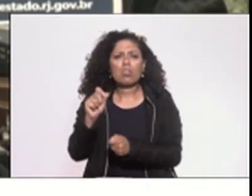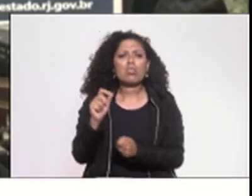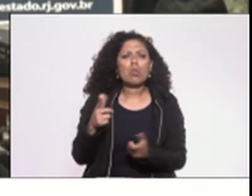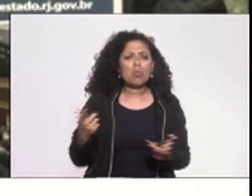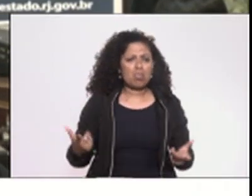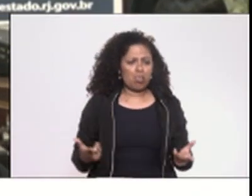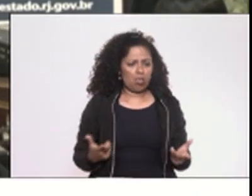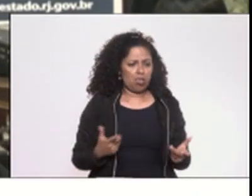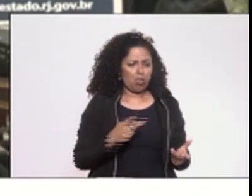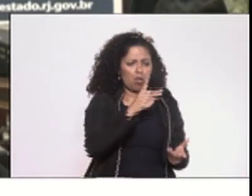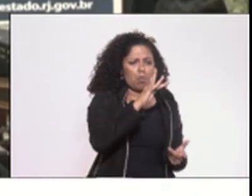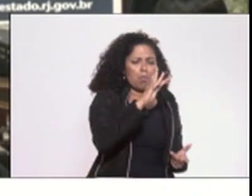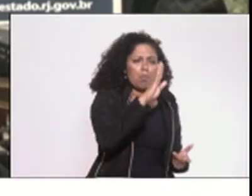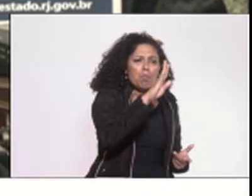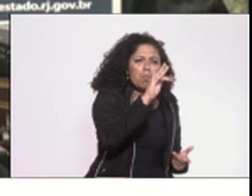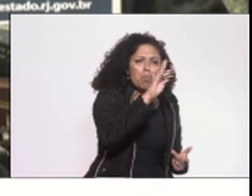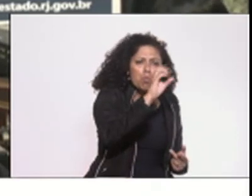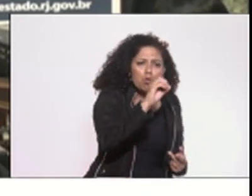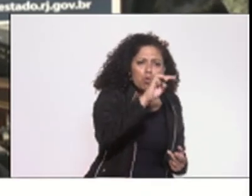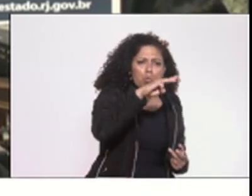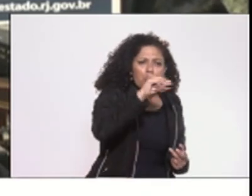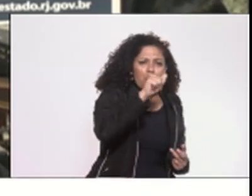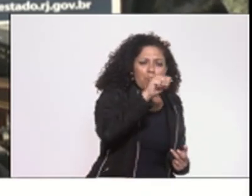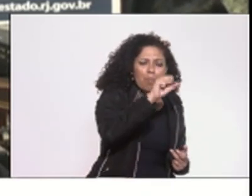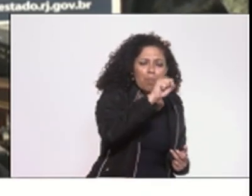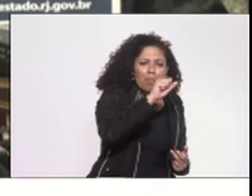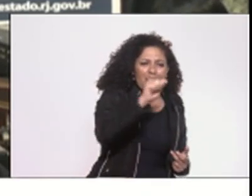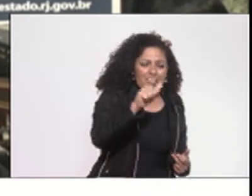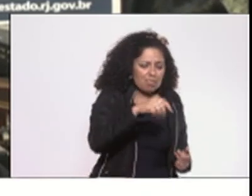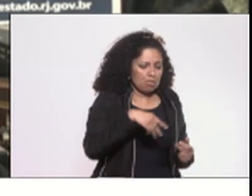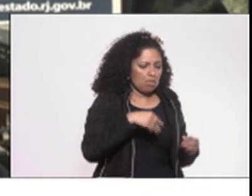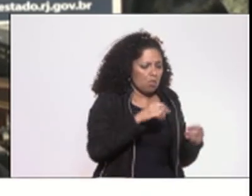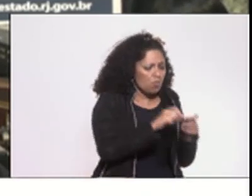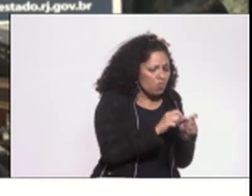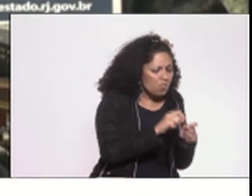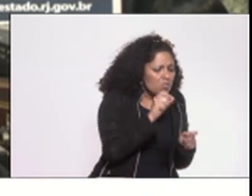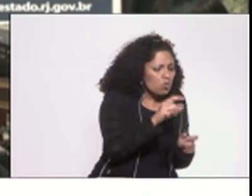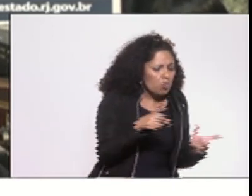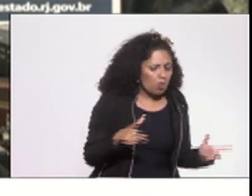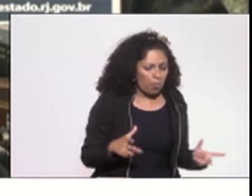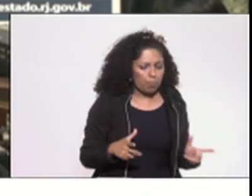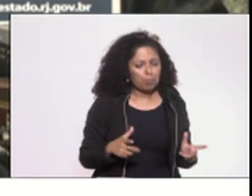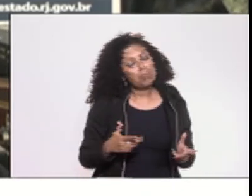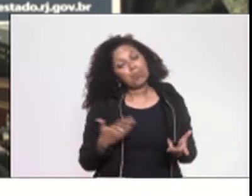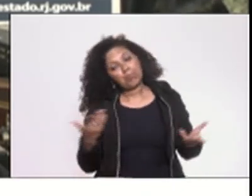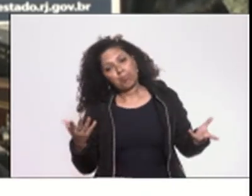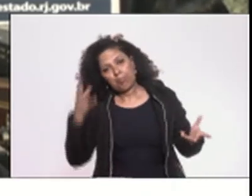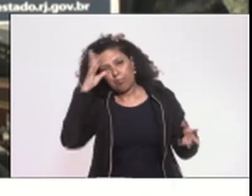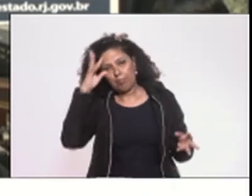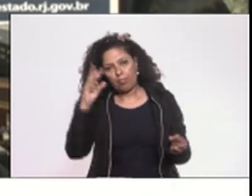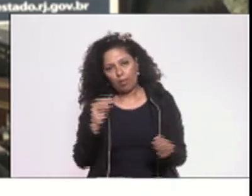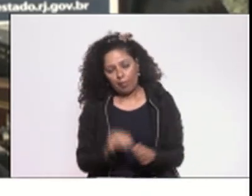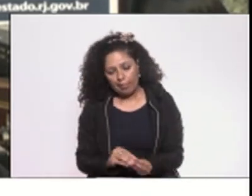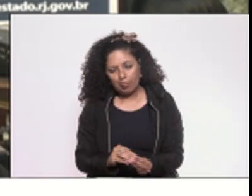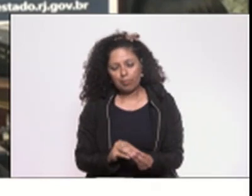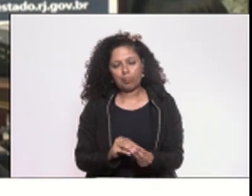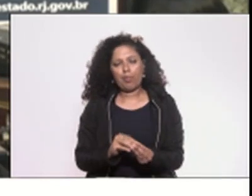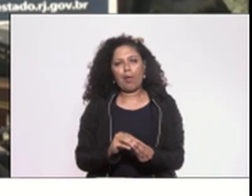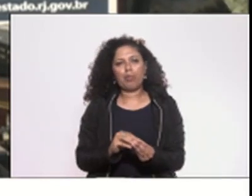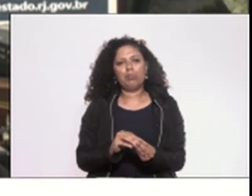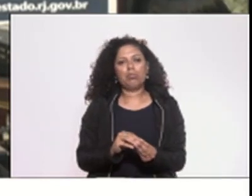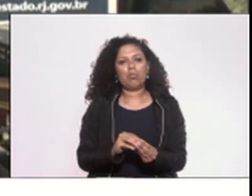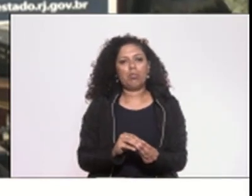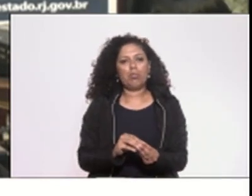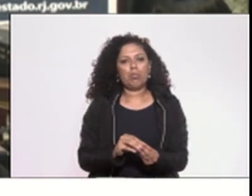aquela biomassa, como é que nós tínhamos que criar esse modelo de negócio. E aí nasceu o embrião do que hoje é a